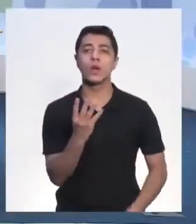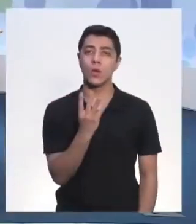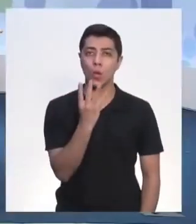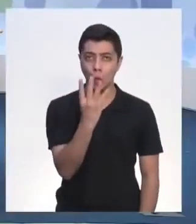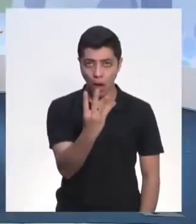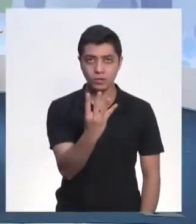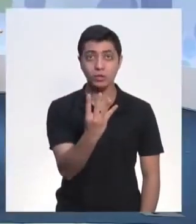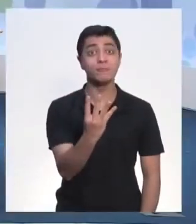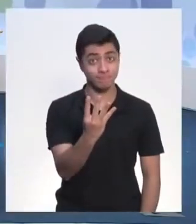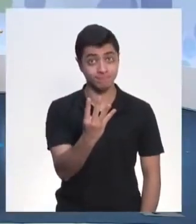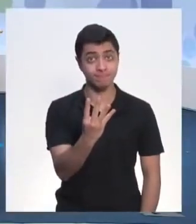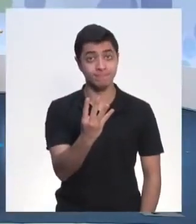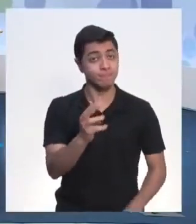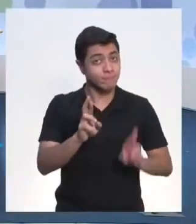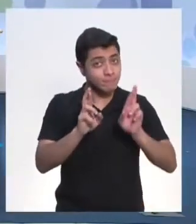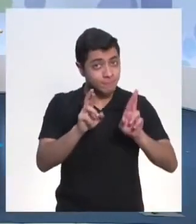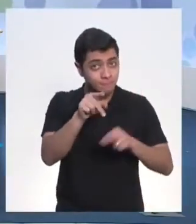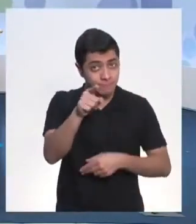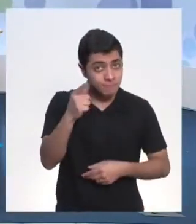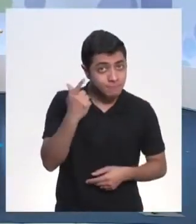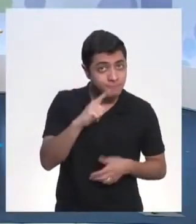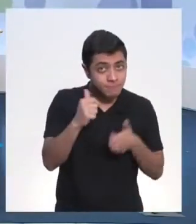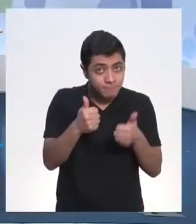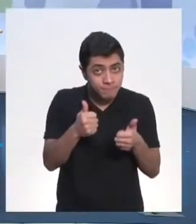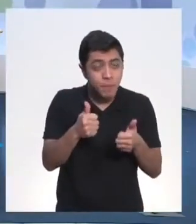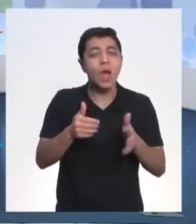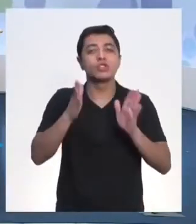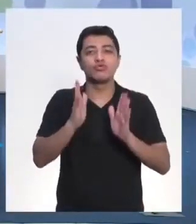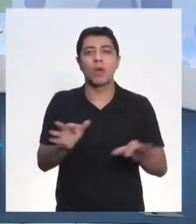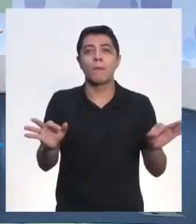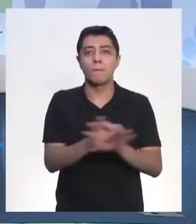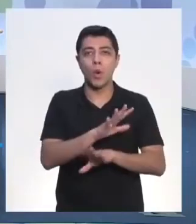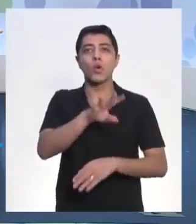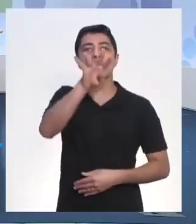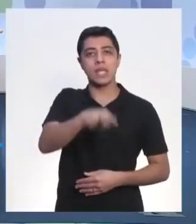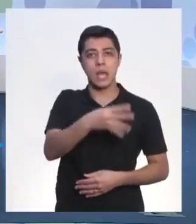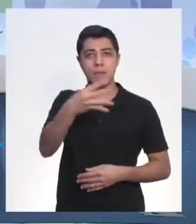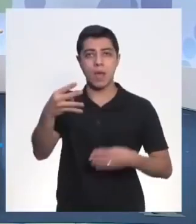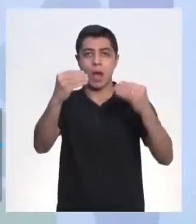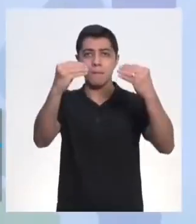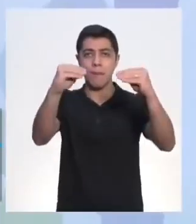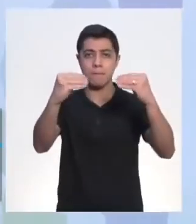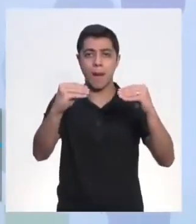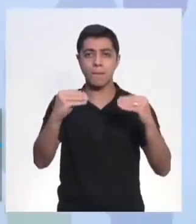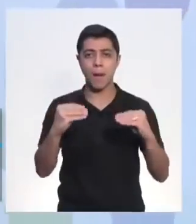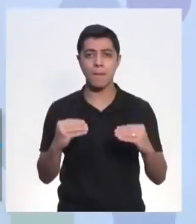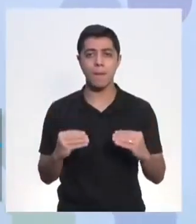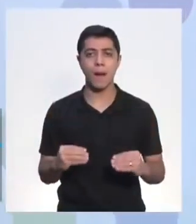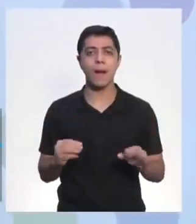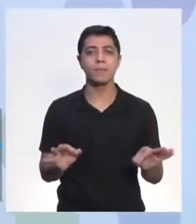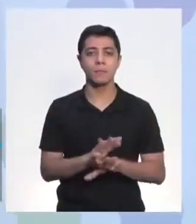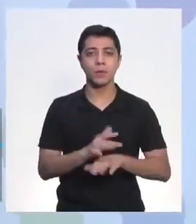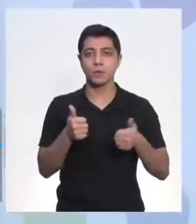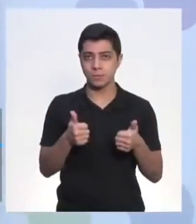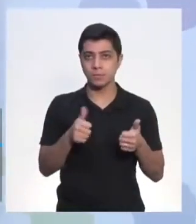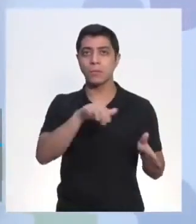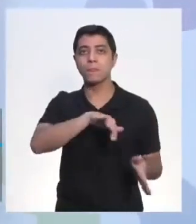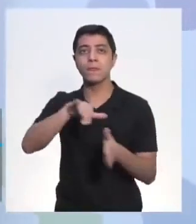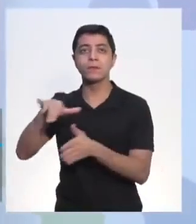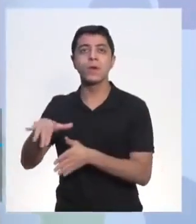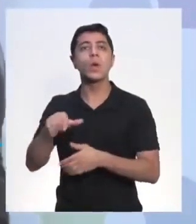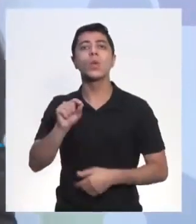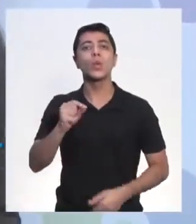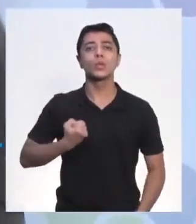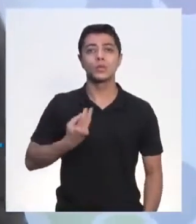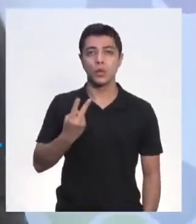gráfico. Lembrando que, como é uma função, olha para a base aqui da função, ó, tá vendo que é 2? Como 2 é um número maior do que 1, a gente